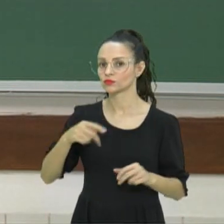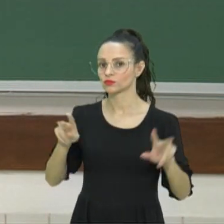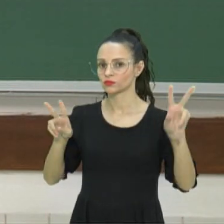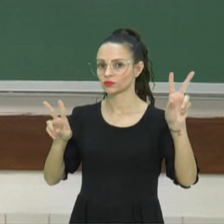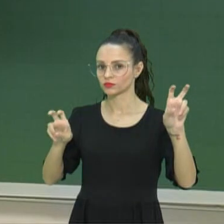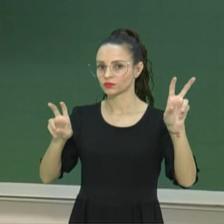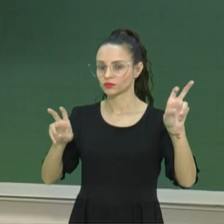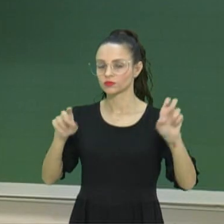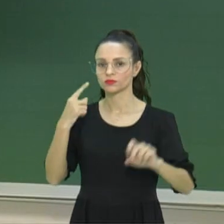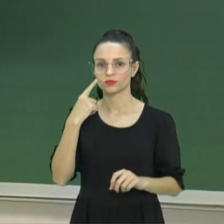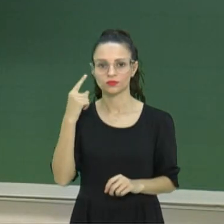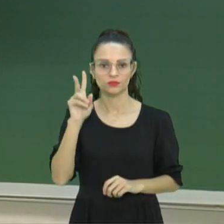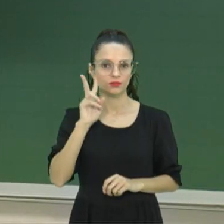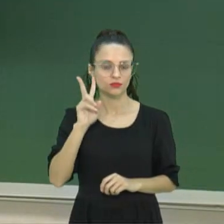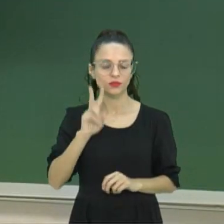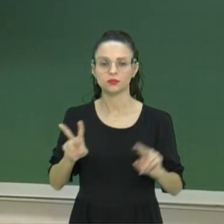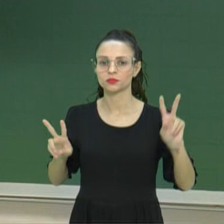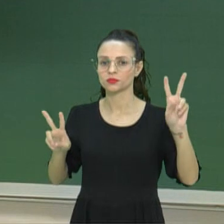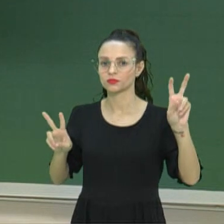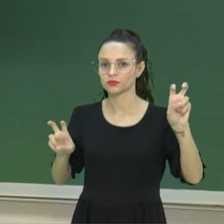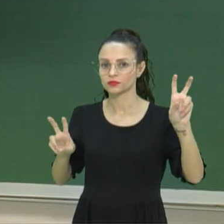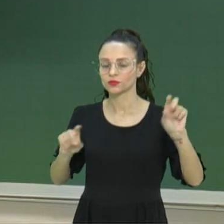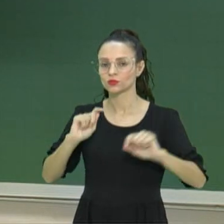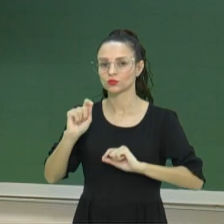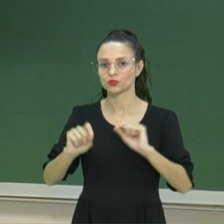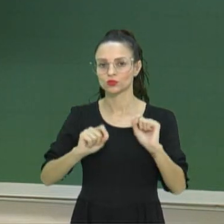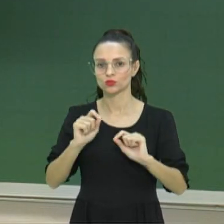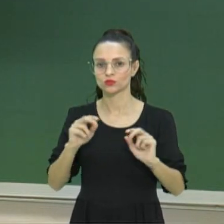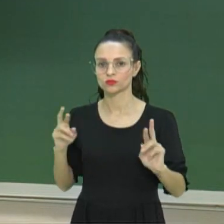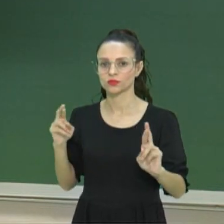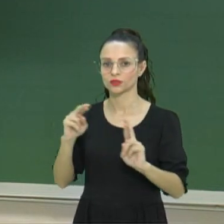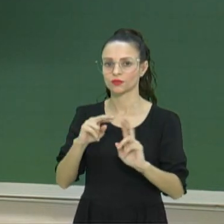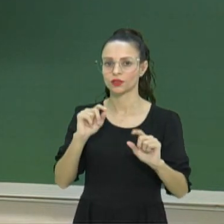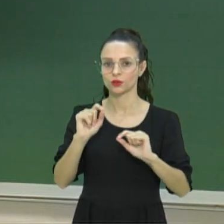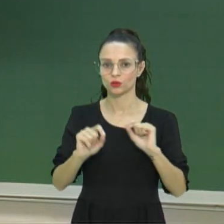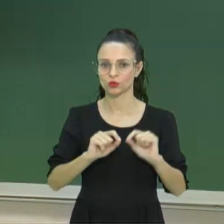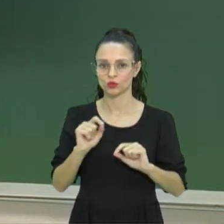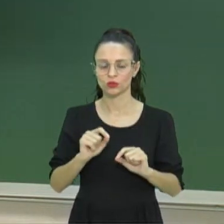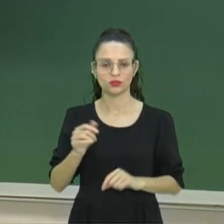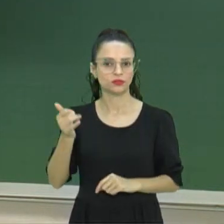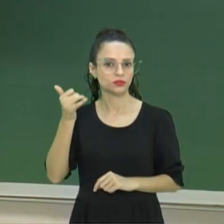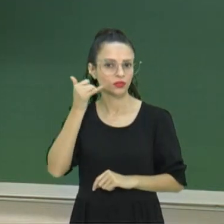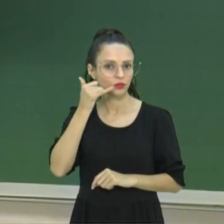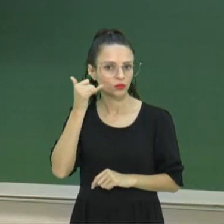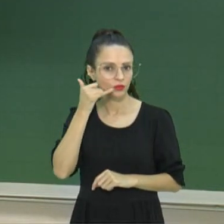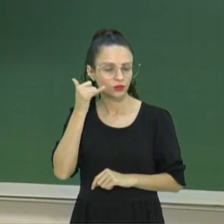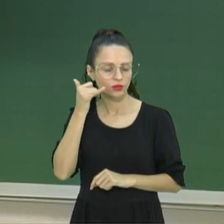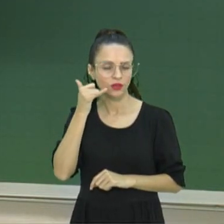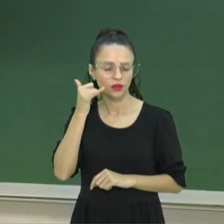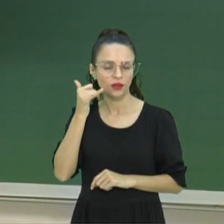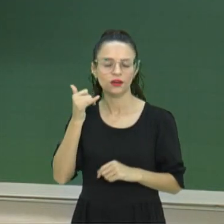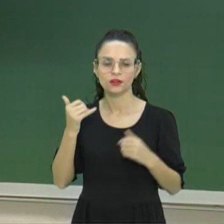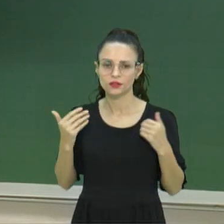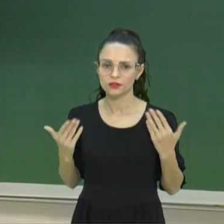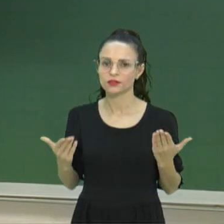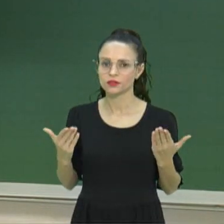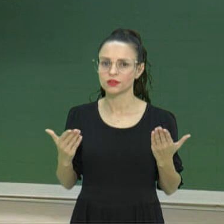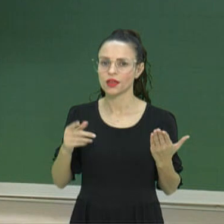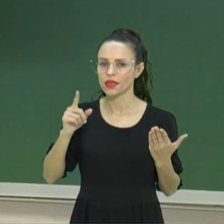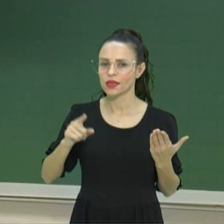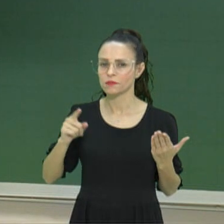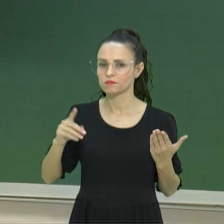Para vocês lembrarem, a citação fazia referência ao fato de que o celular seria então o